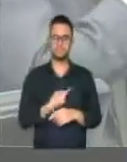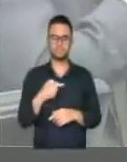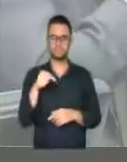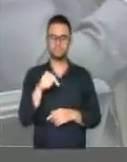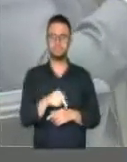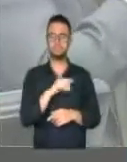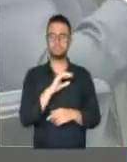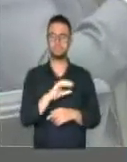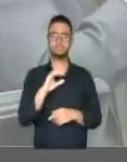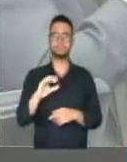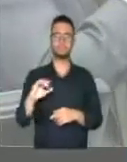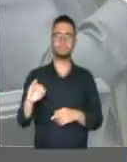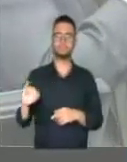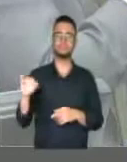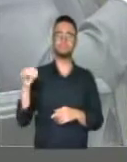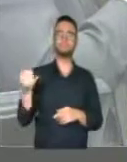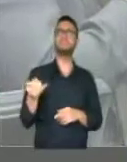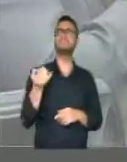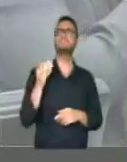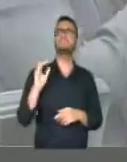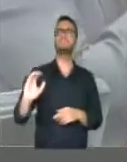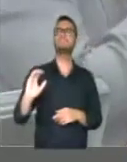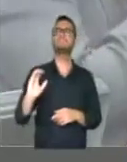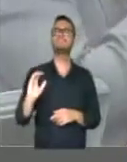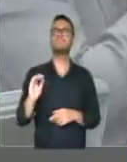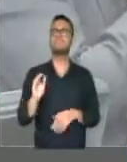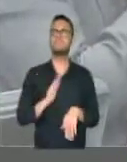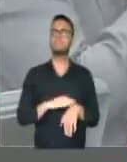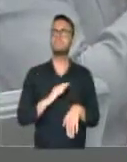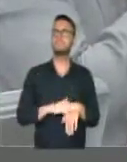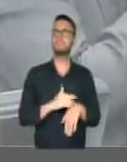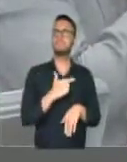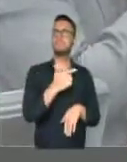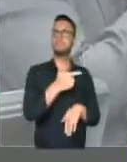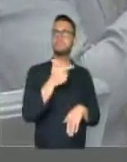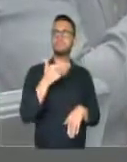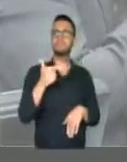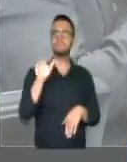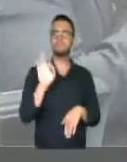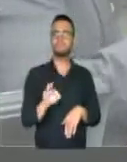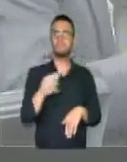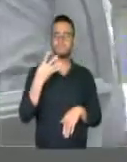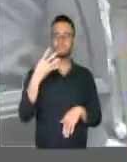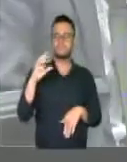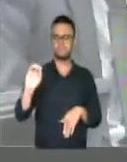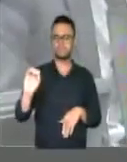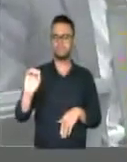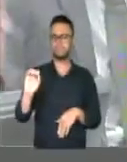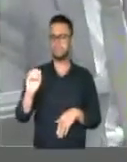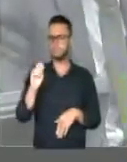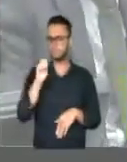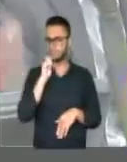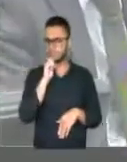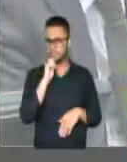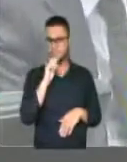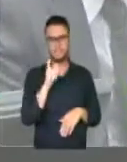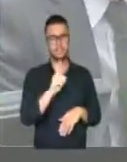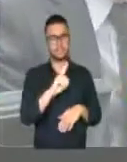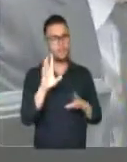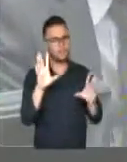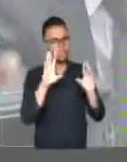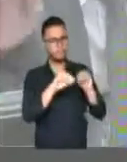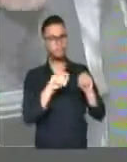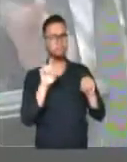de Constituição, Justiça e Cidadania, às 22h40, só não é calada da noite para o